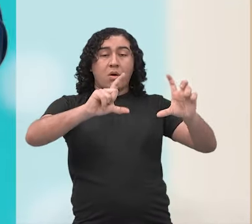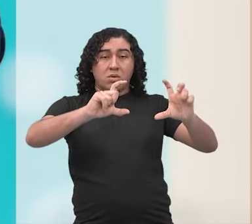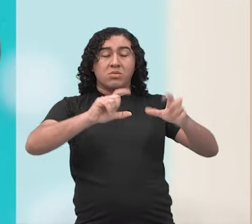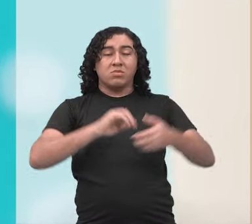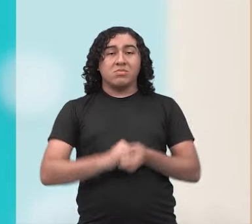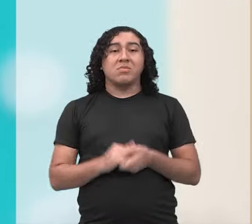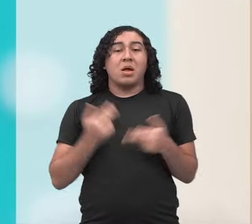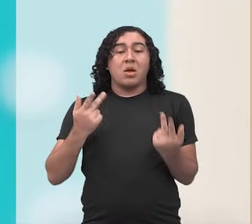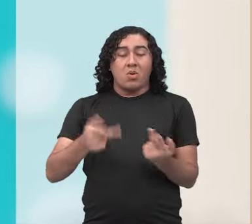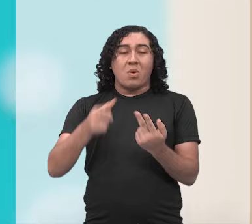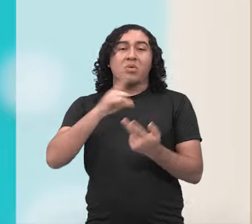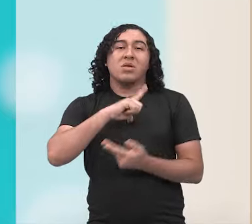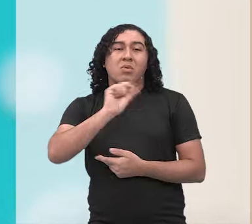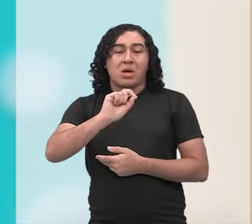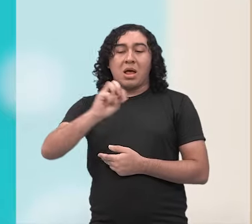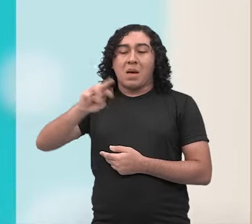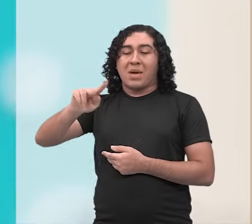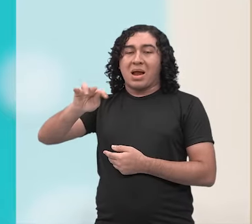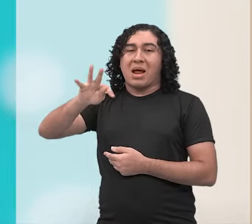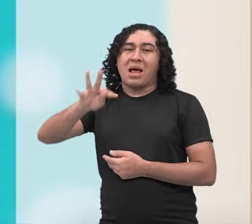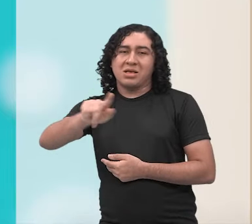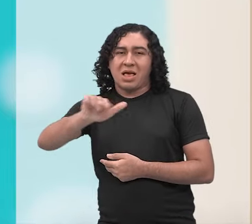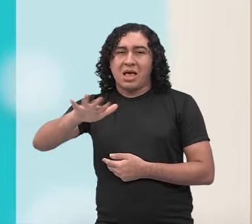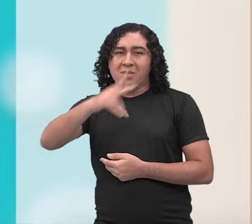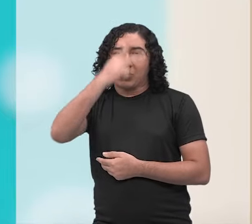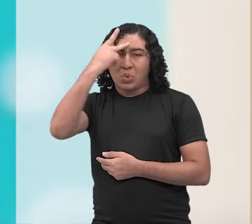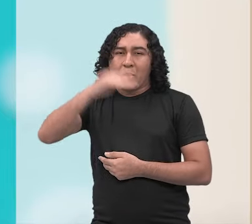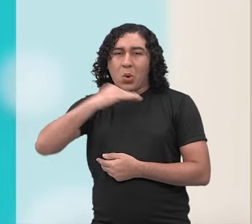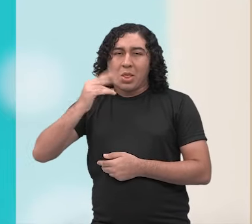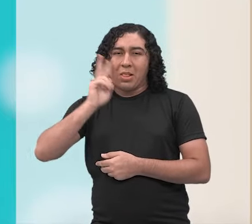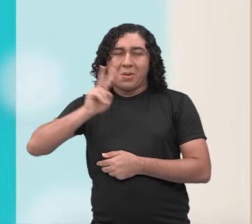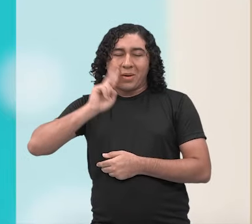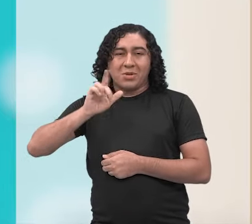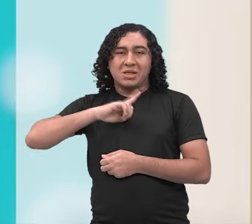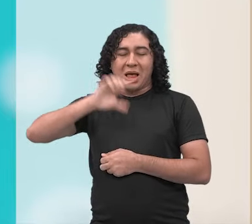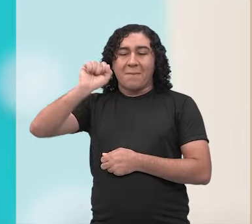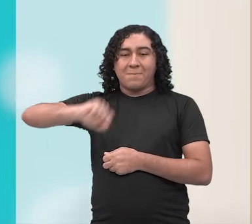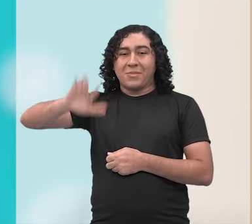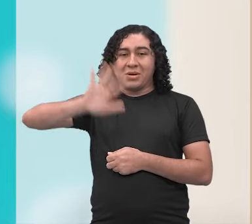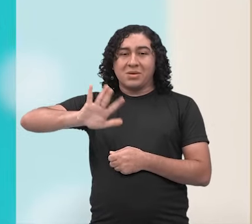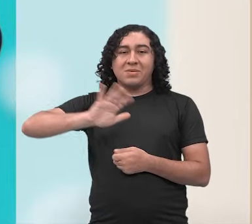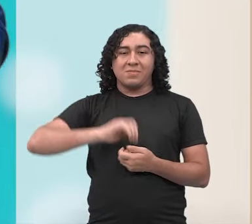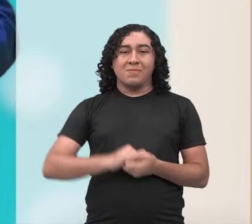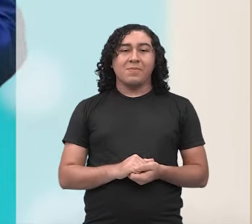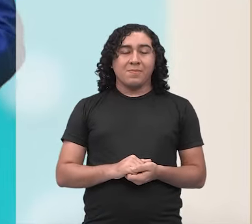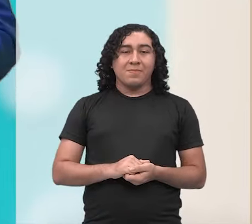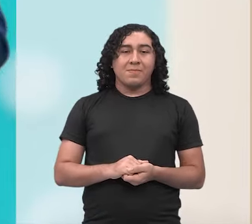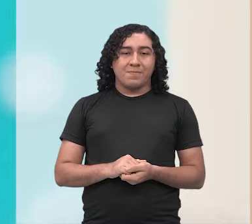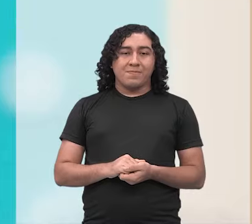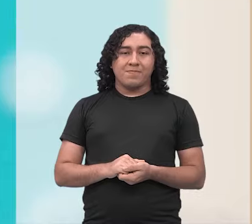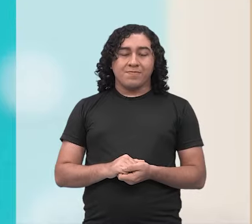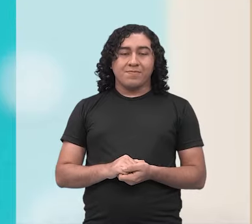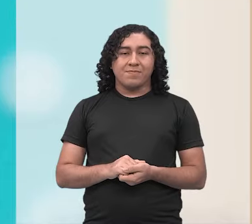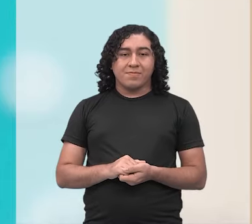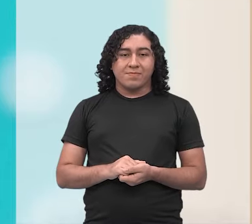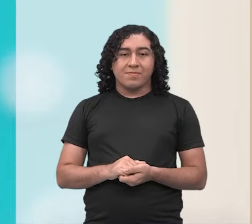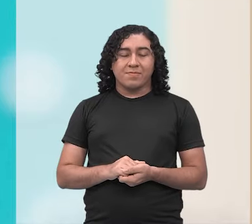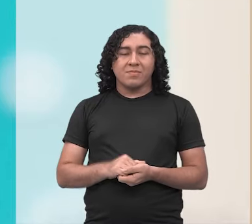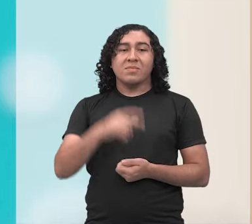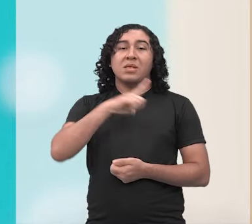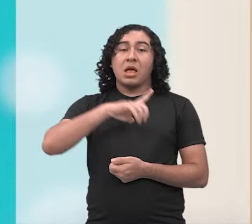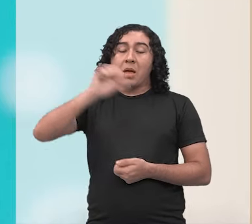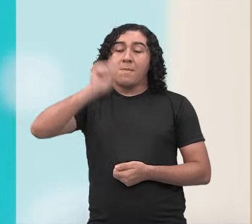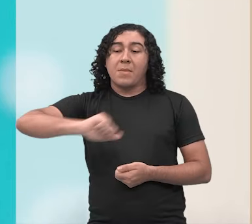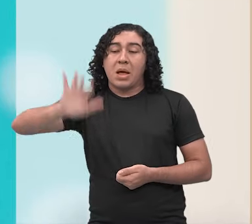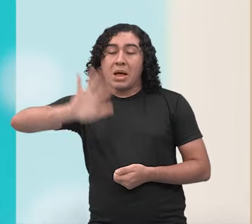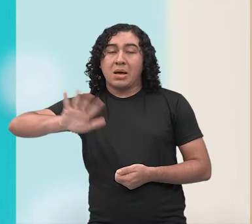Muniz fez A Morte de Marat, aquela obra que eu apresentei para vocês, neoclássica. Vicky Muniz pega aquela obra, Morte de